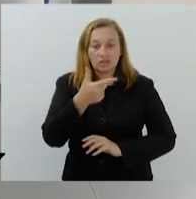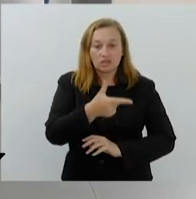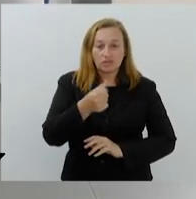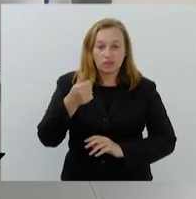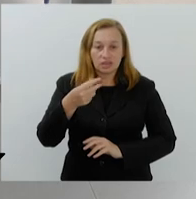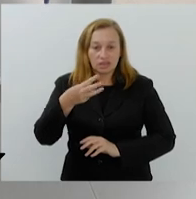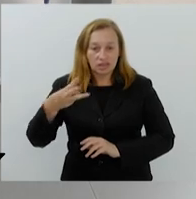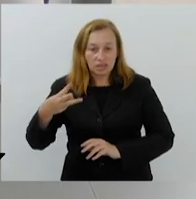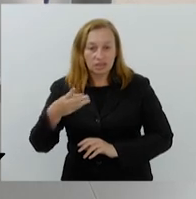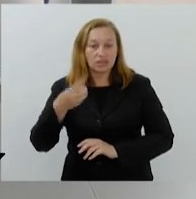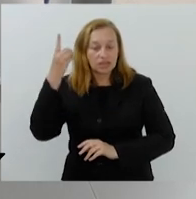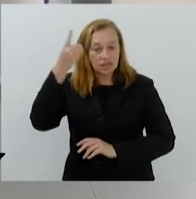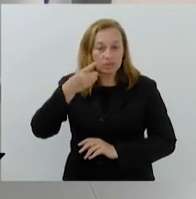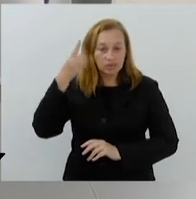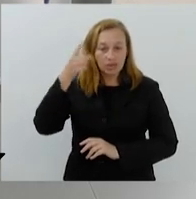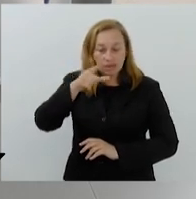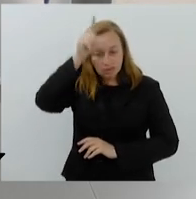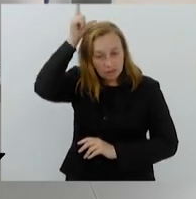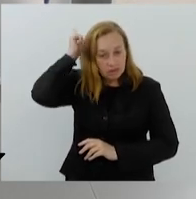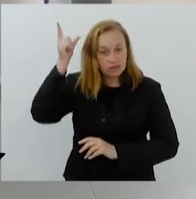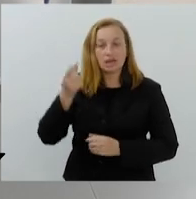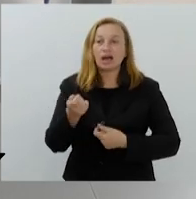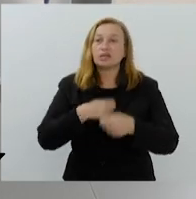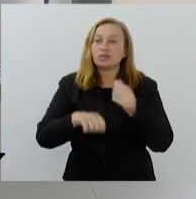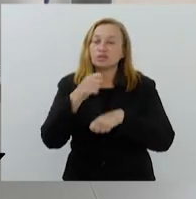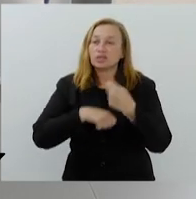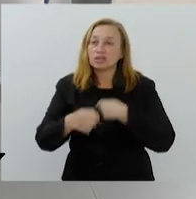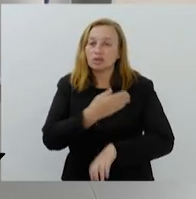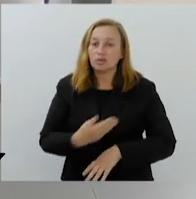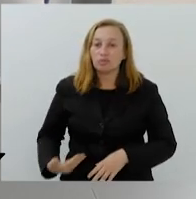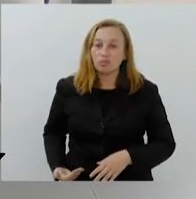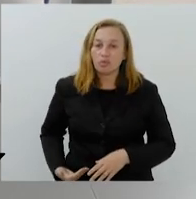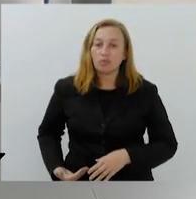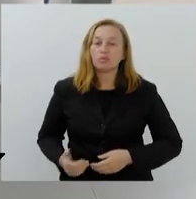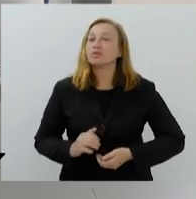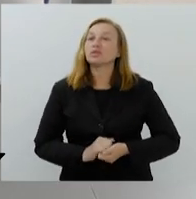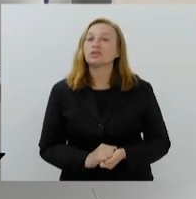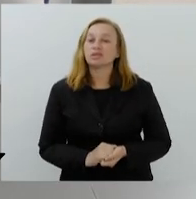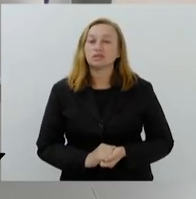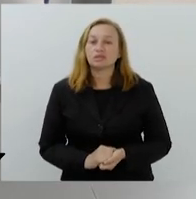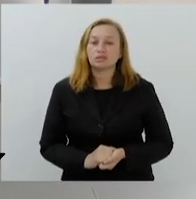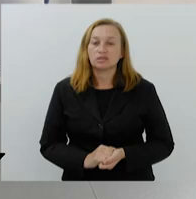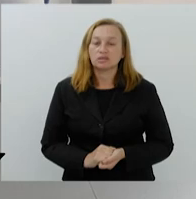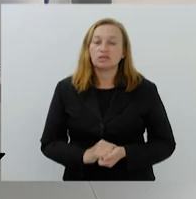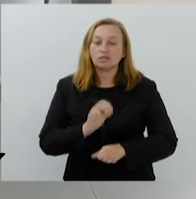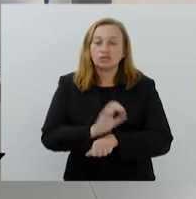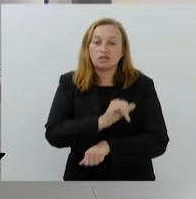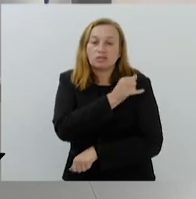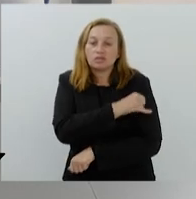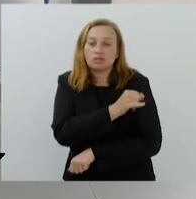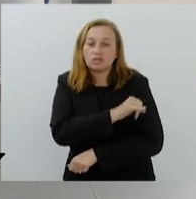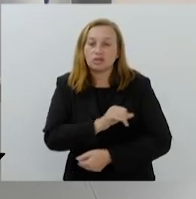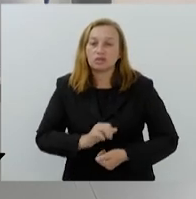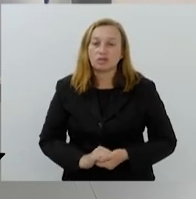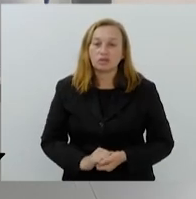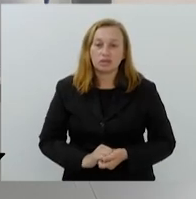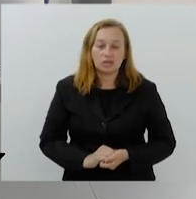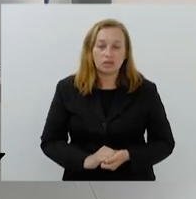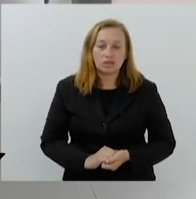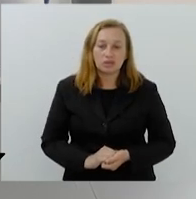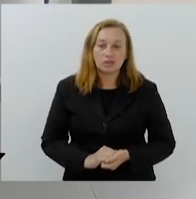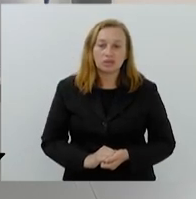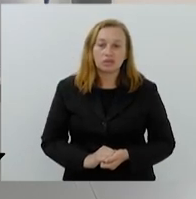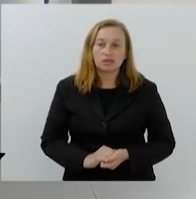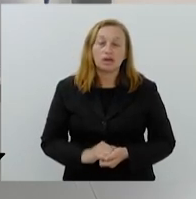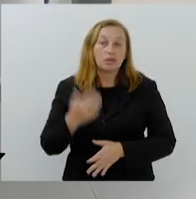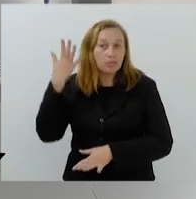Ribeiro, em que os órgãos e entidades da administração pública direta, indireta, autárquica e fundacional do Estado do Rio de Janeiro deverão realizar